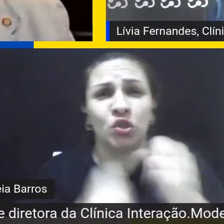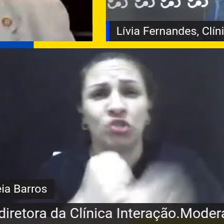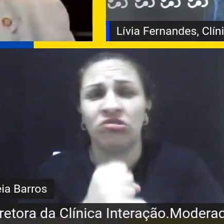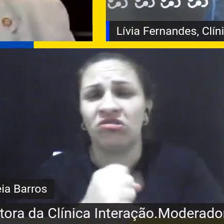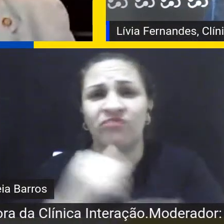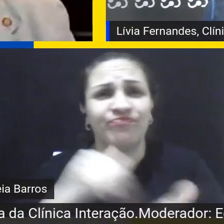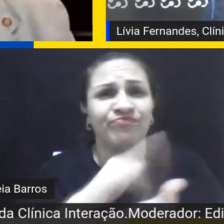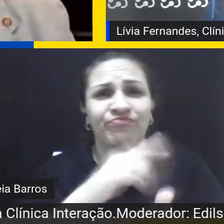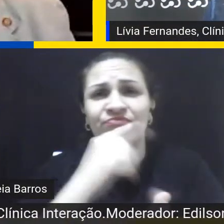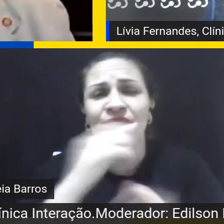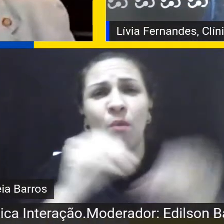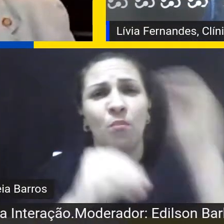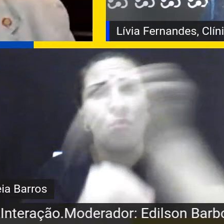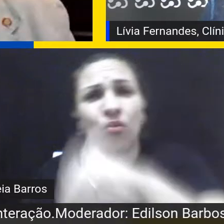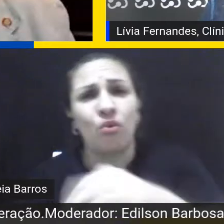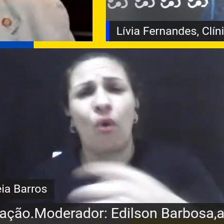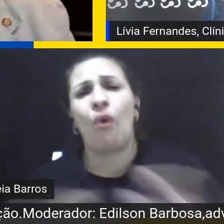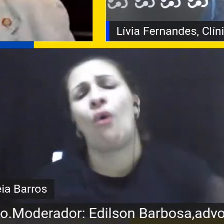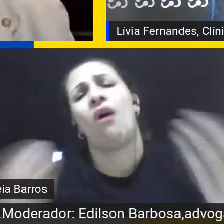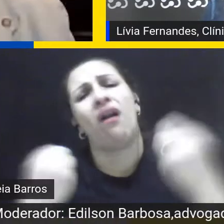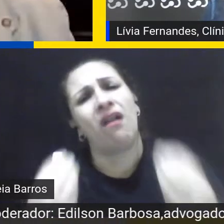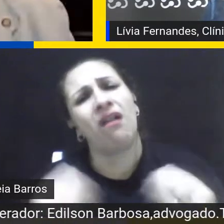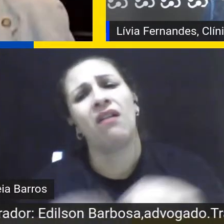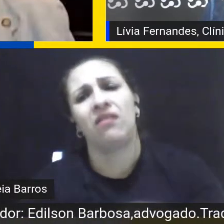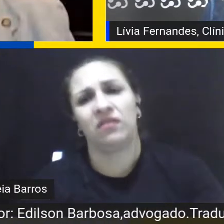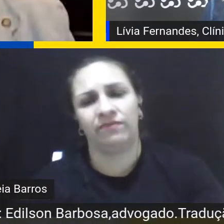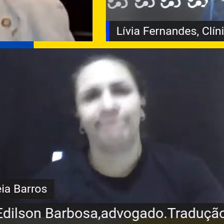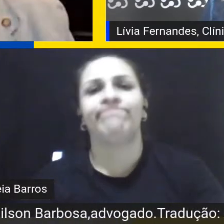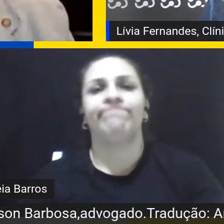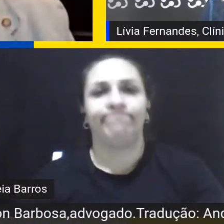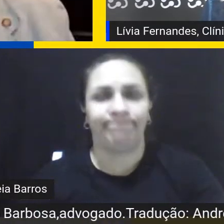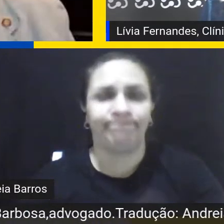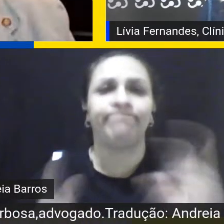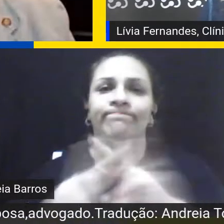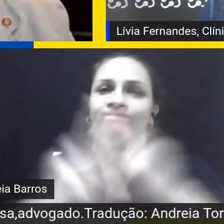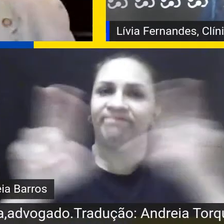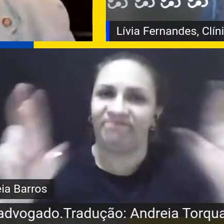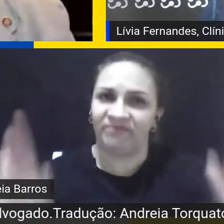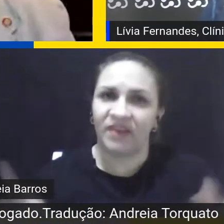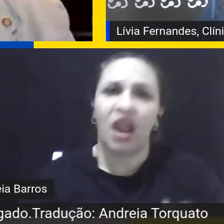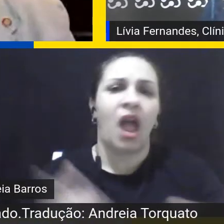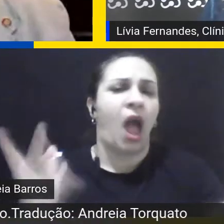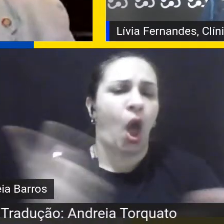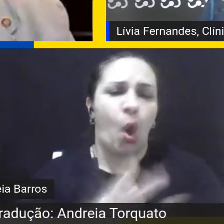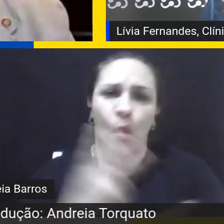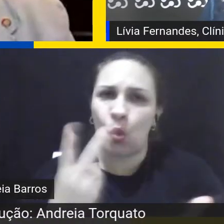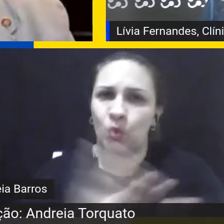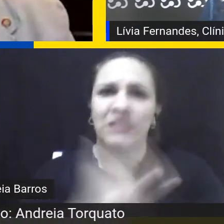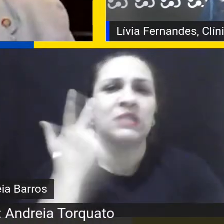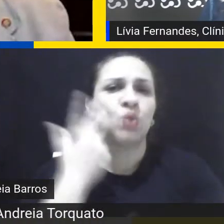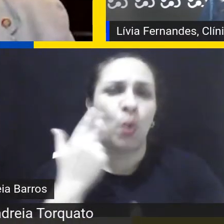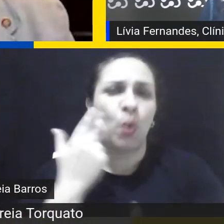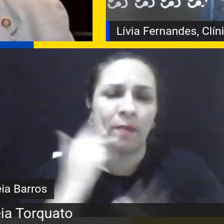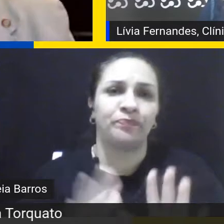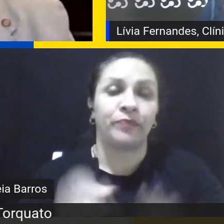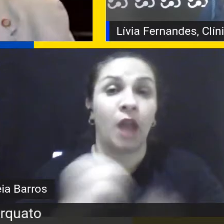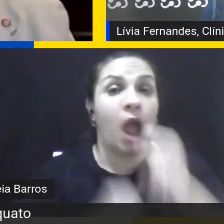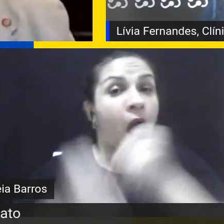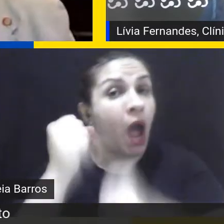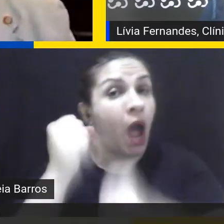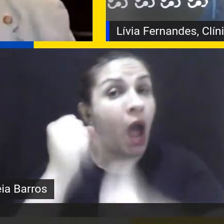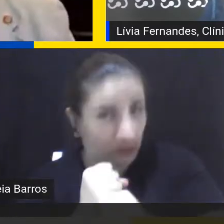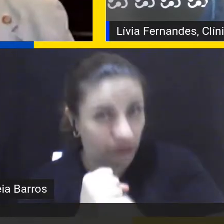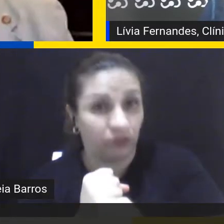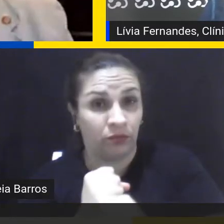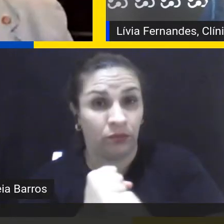na clínica. Então, assim, várias clínicas passam por isso. Ano passado,